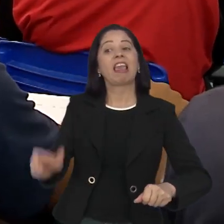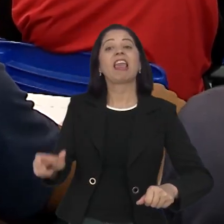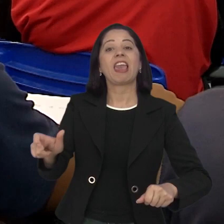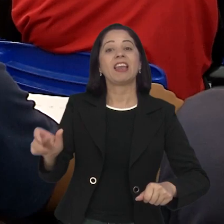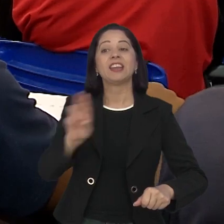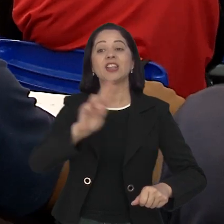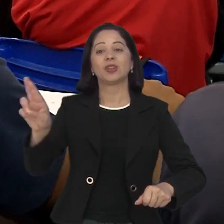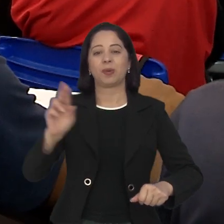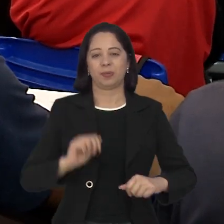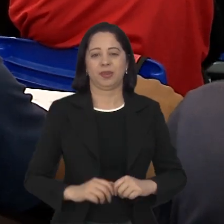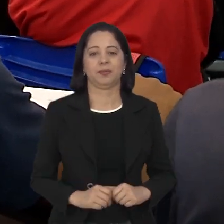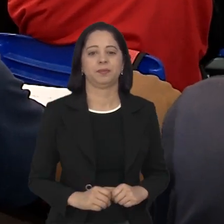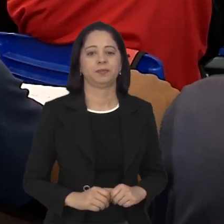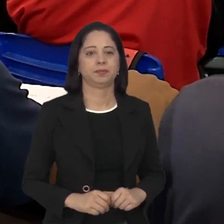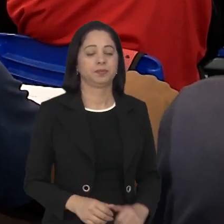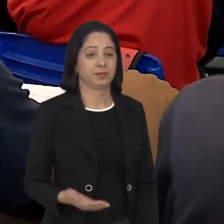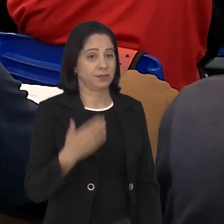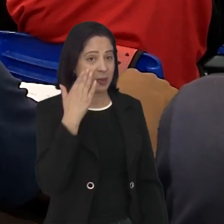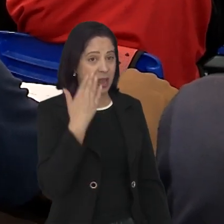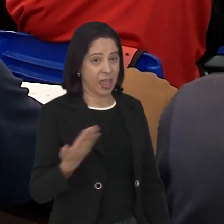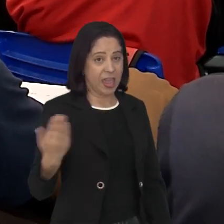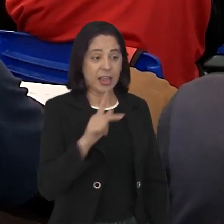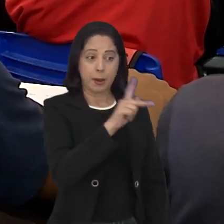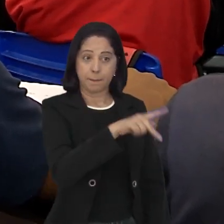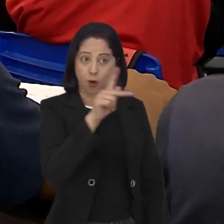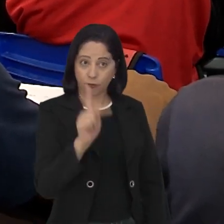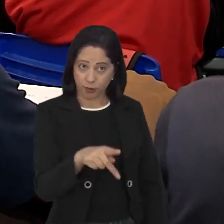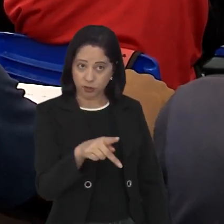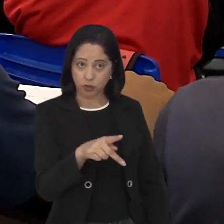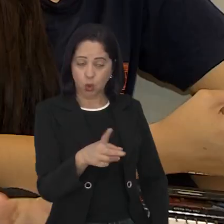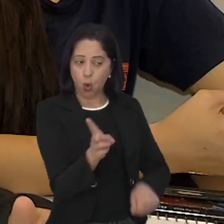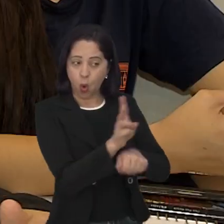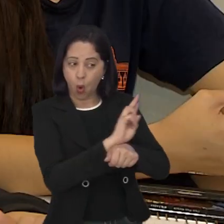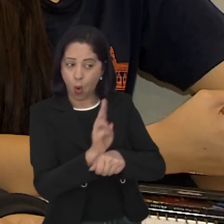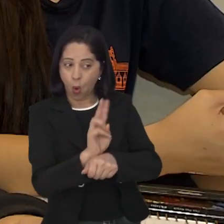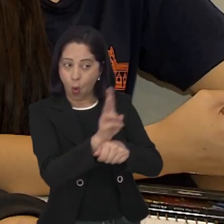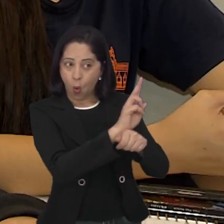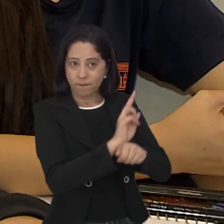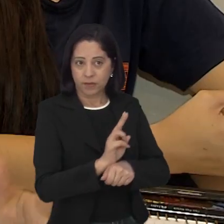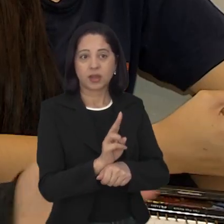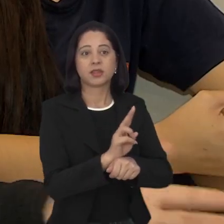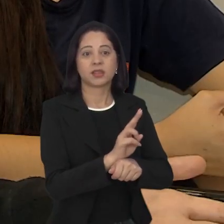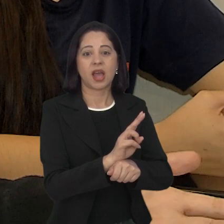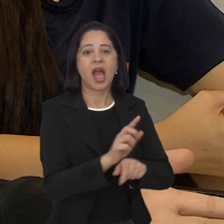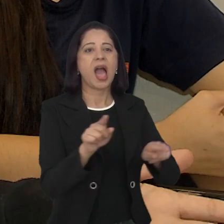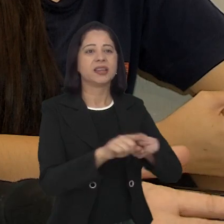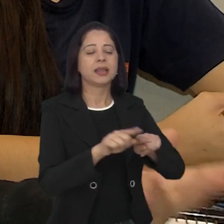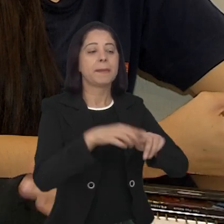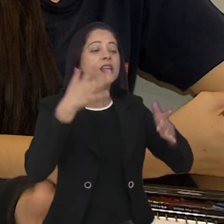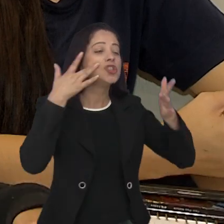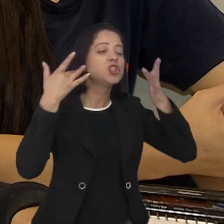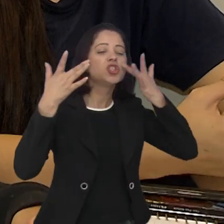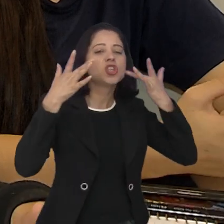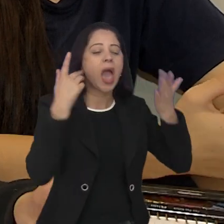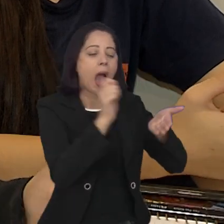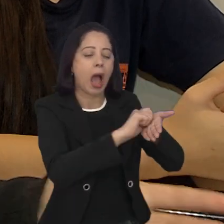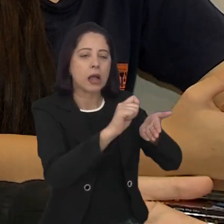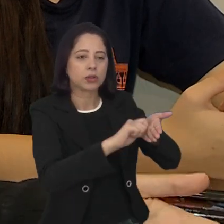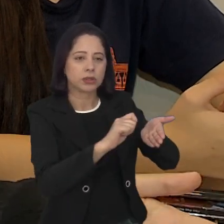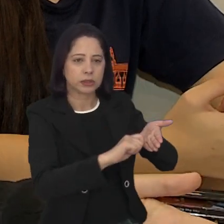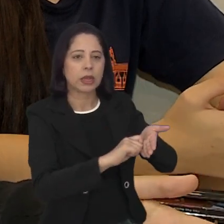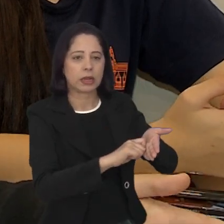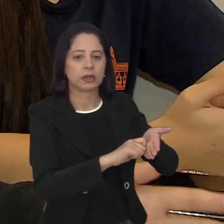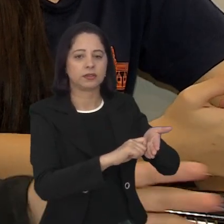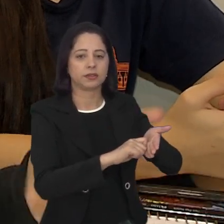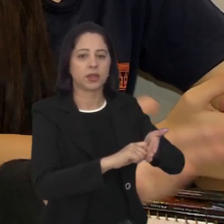todos conhecem bem quem foi essa personalidade que dá nome a escola ele foi professor inspetor de escolas e